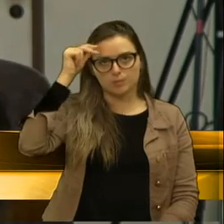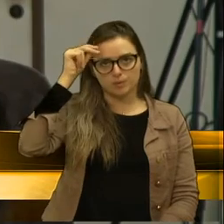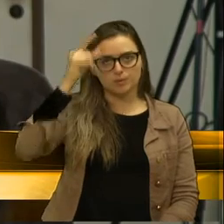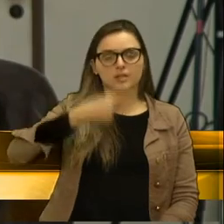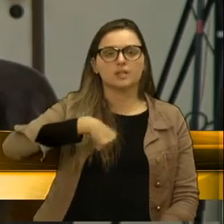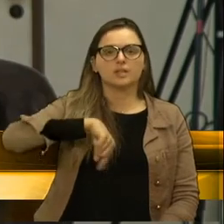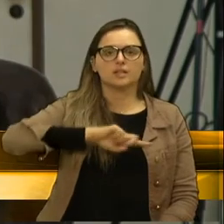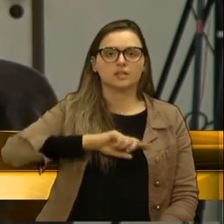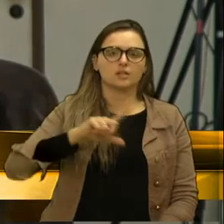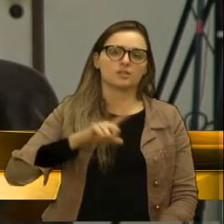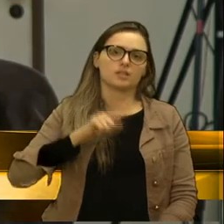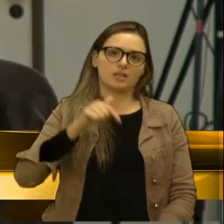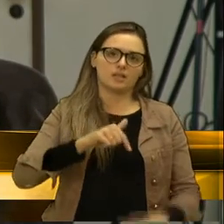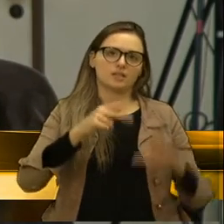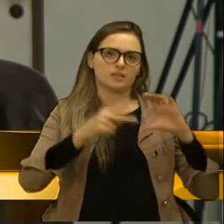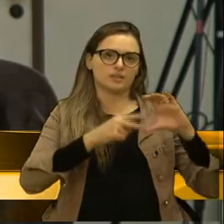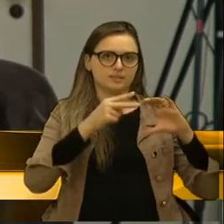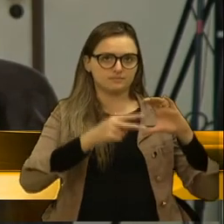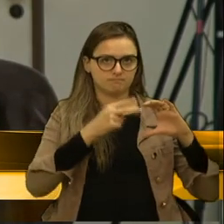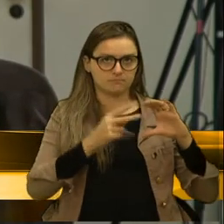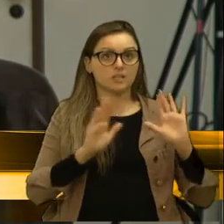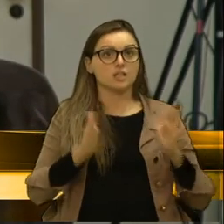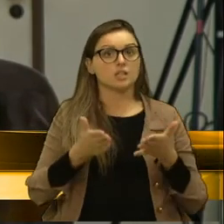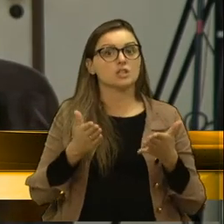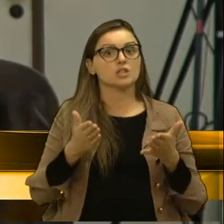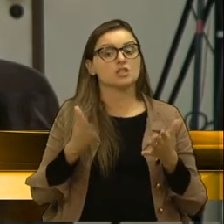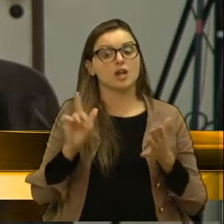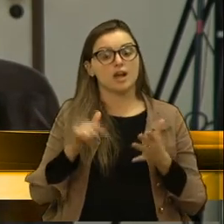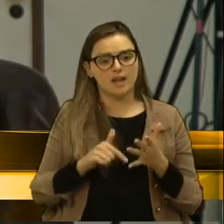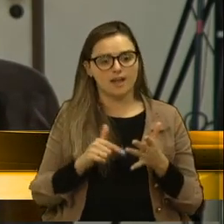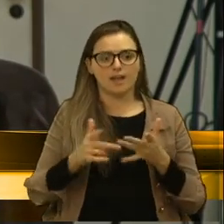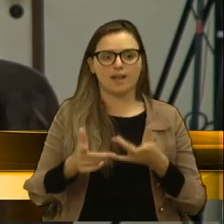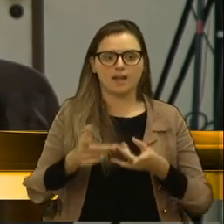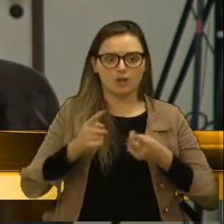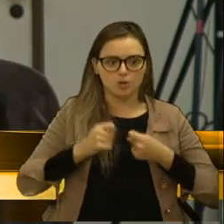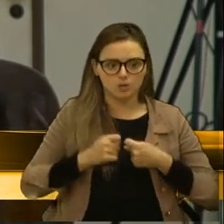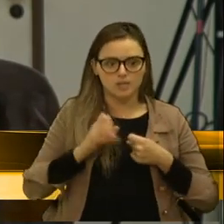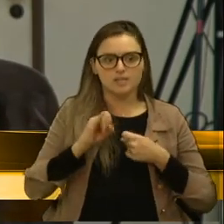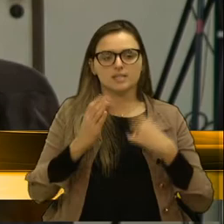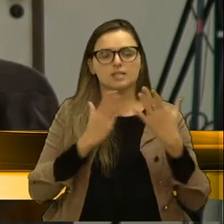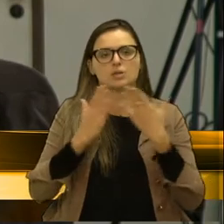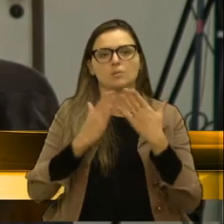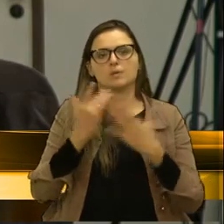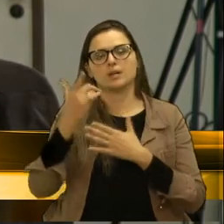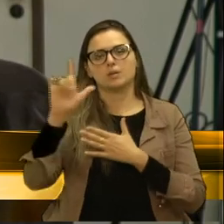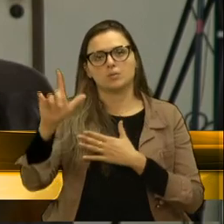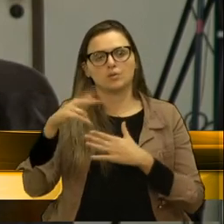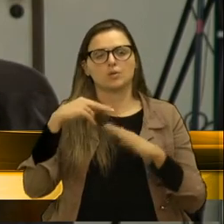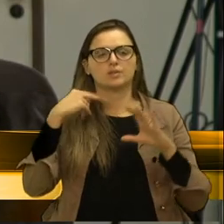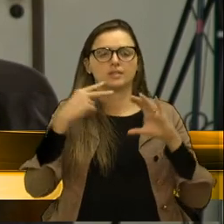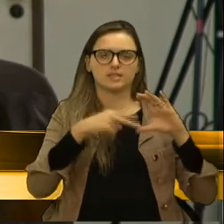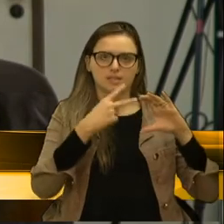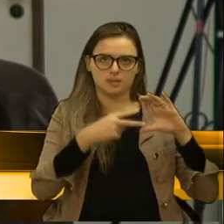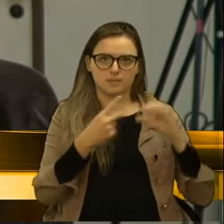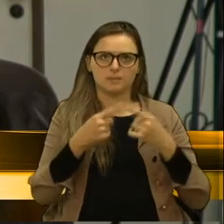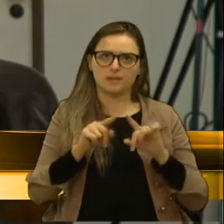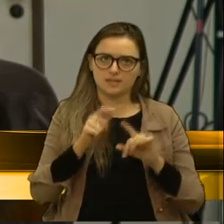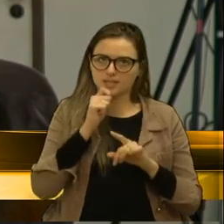tem na Câmara de Vereadores, que já é enxuta, né, quando a gente compara outras câmaras, mas que pode ser ainda